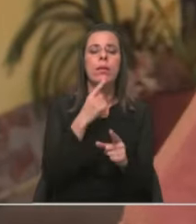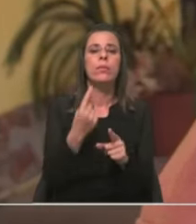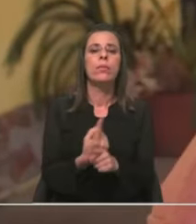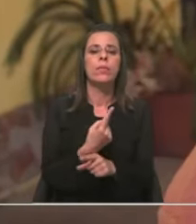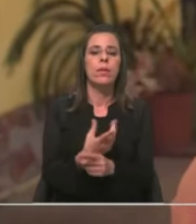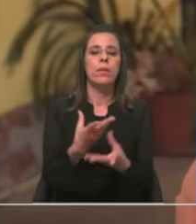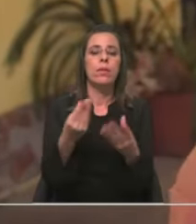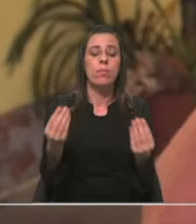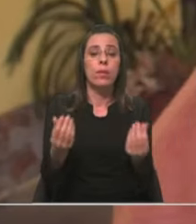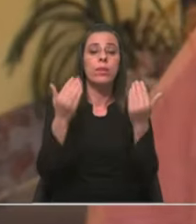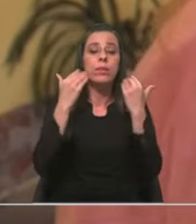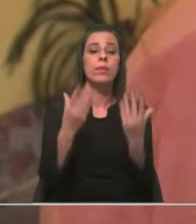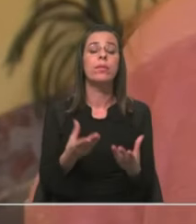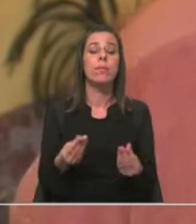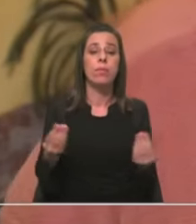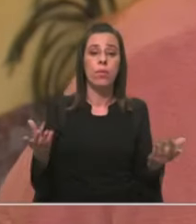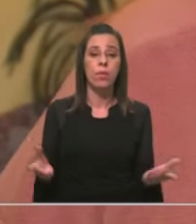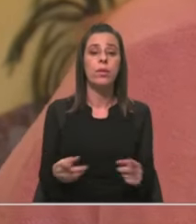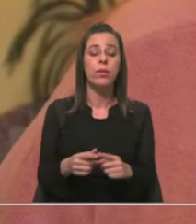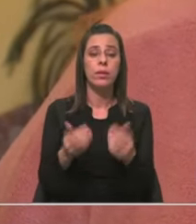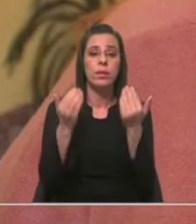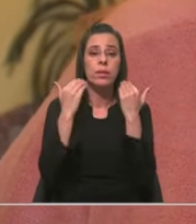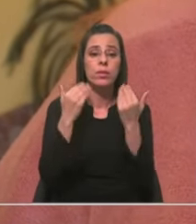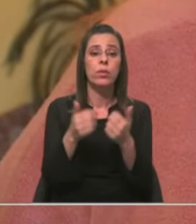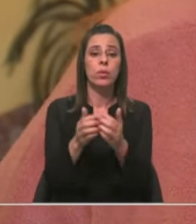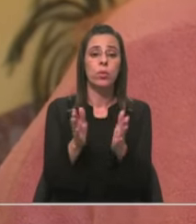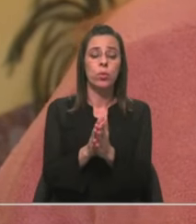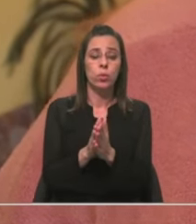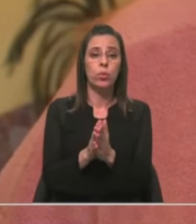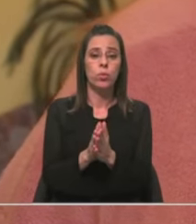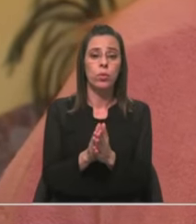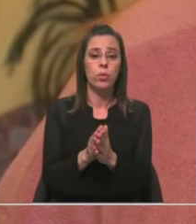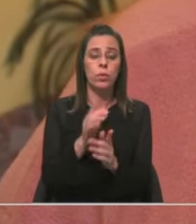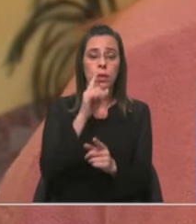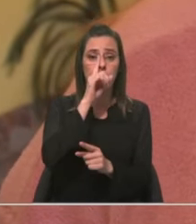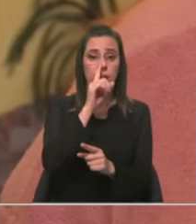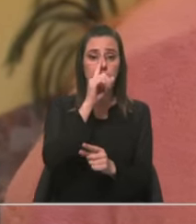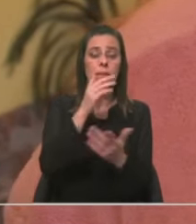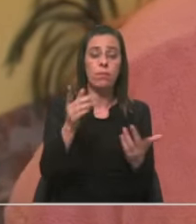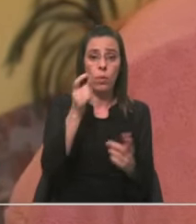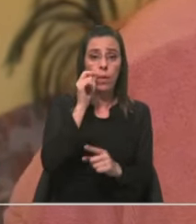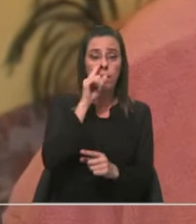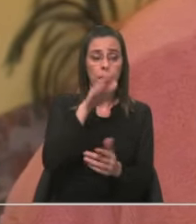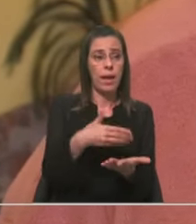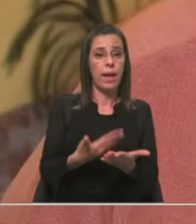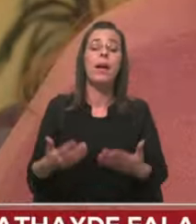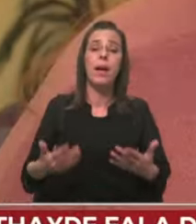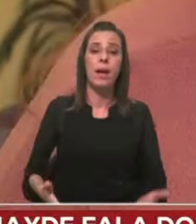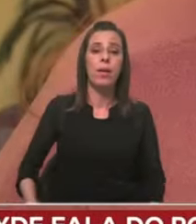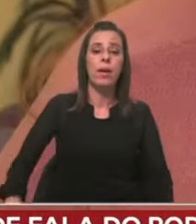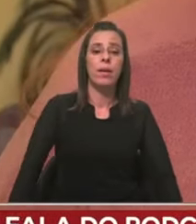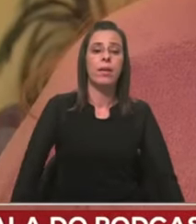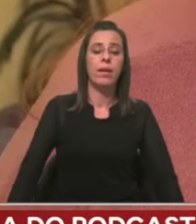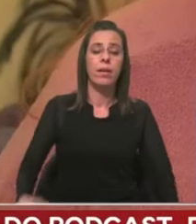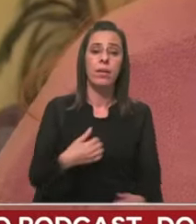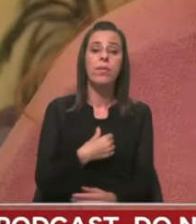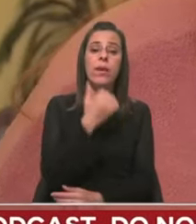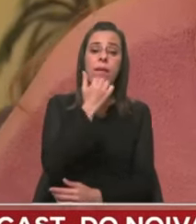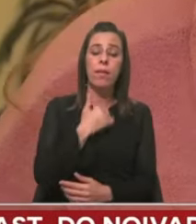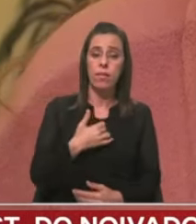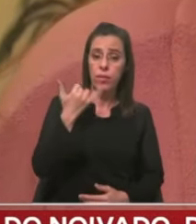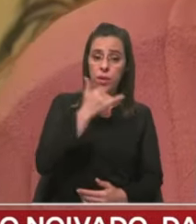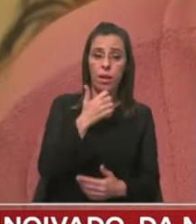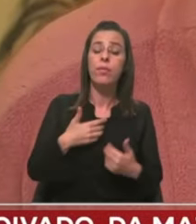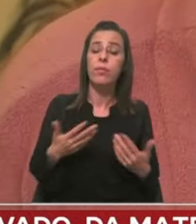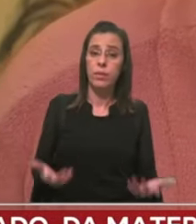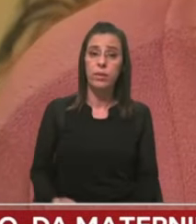muitas informações as informações tudo quant ele tem mentido até até à data de hoje fiquei satisfeita fiquei